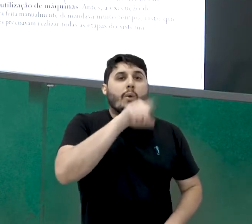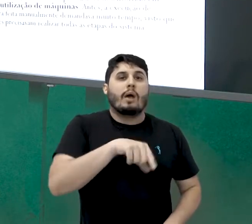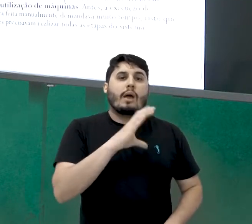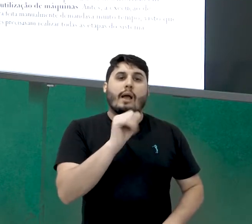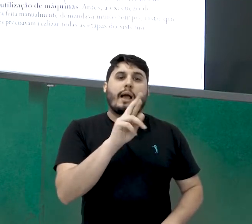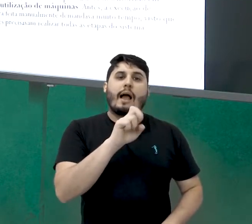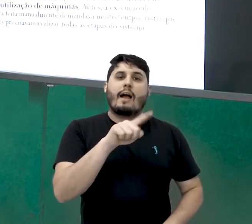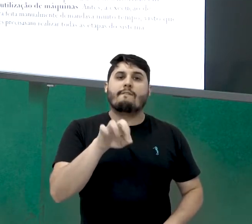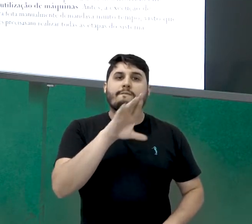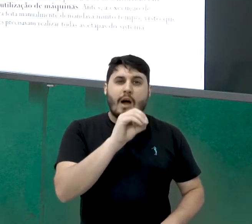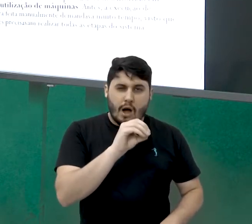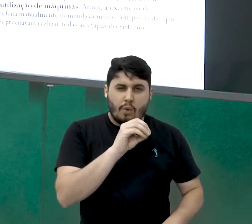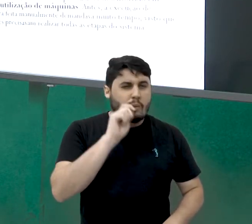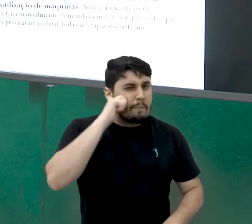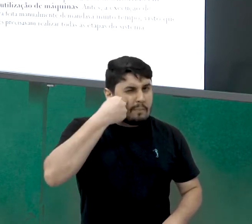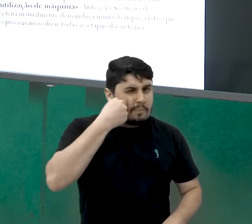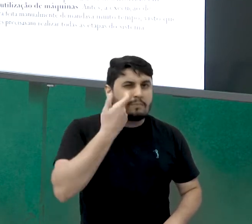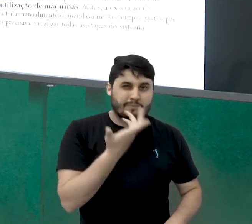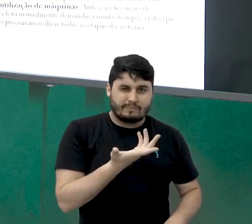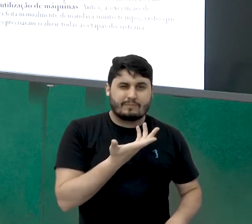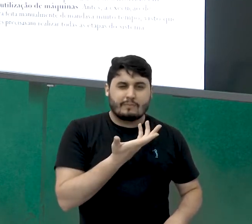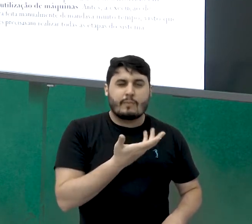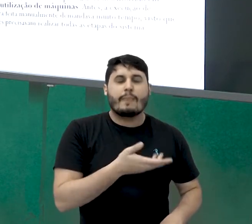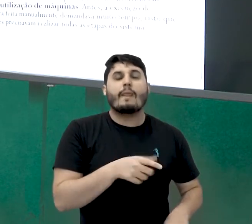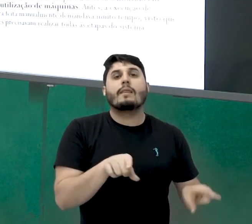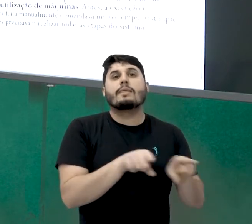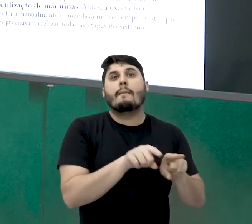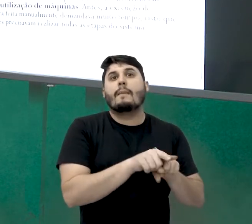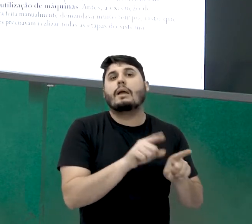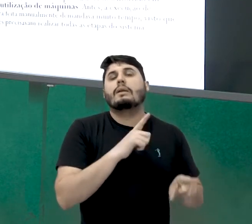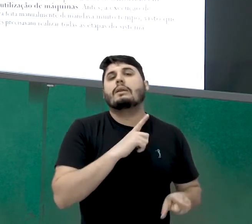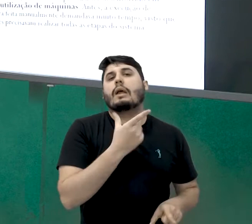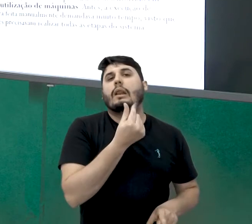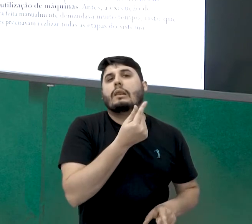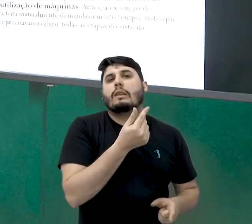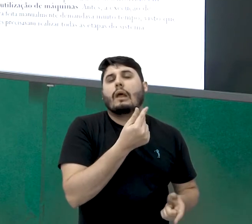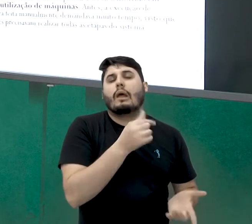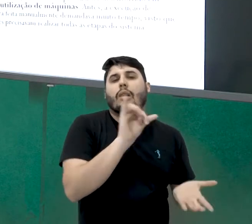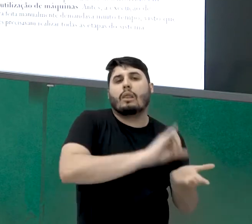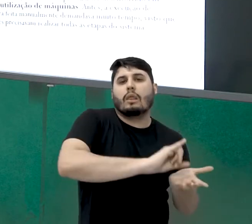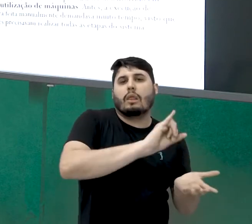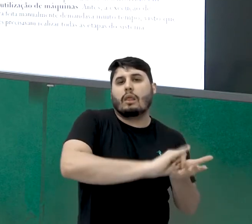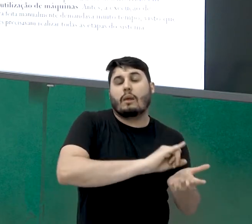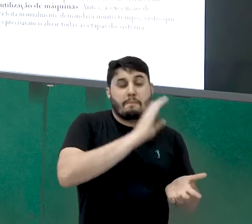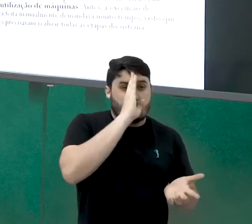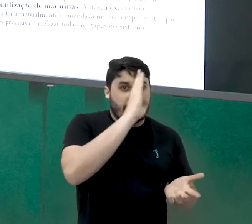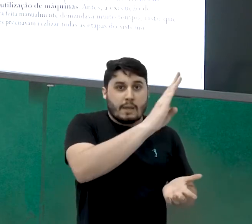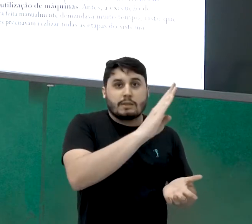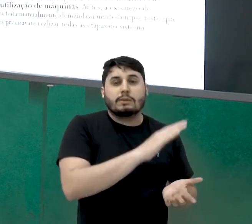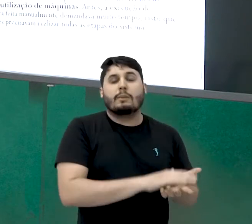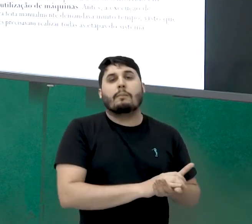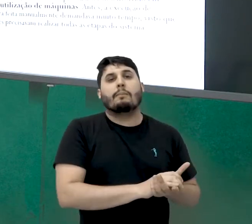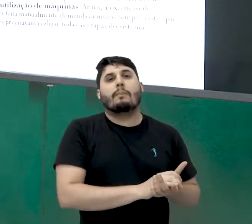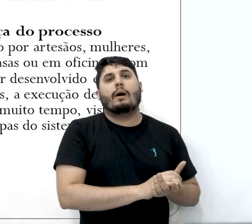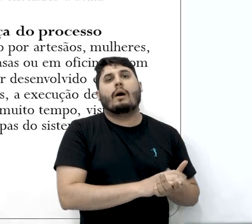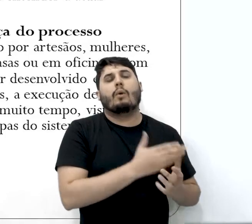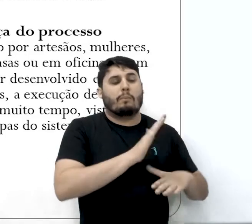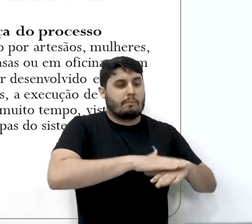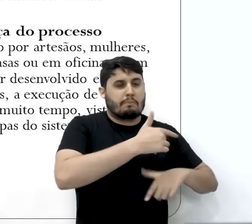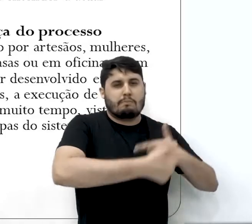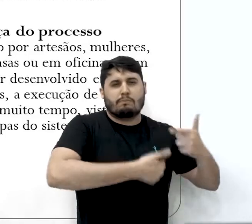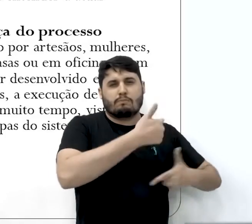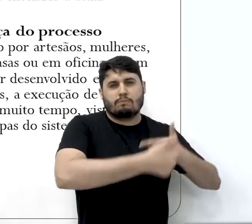mineral e eles tinham um monopólio, basicamente, da produção e a distribuição dos gêneros manufatureiros